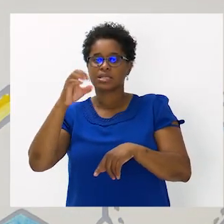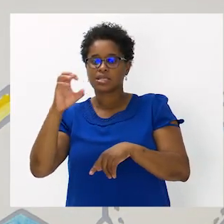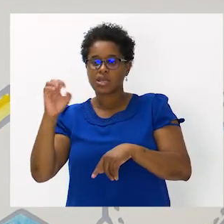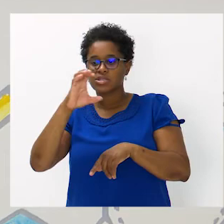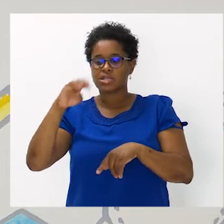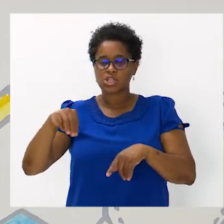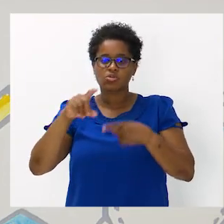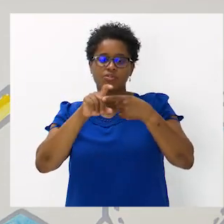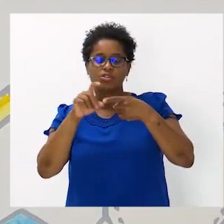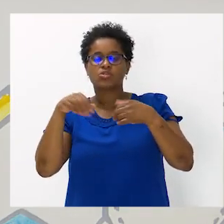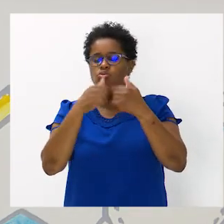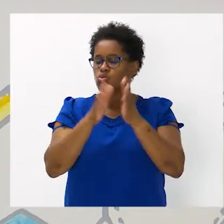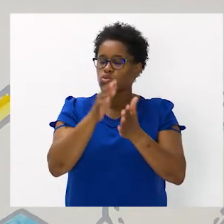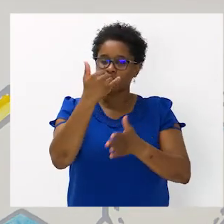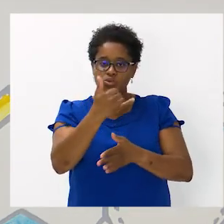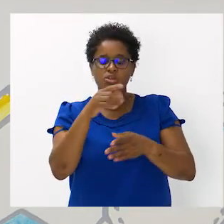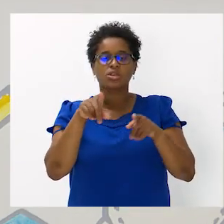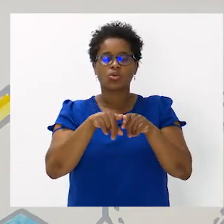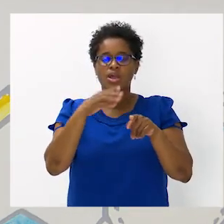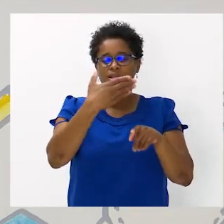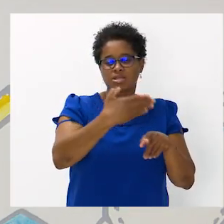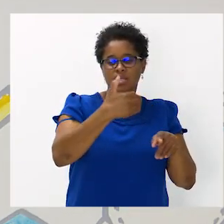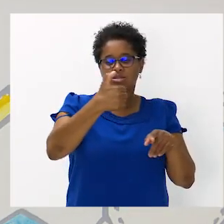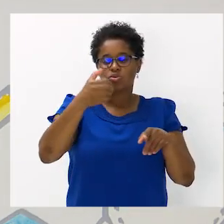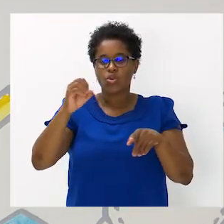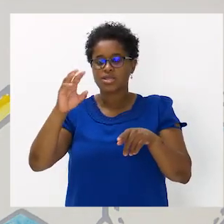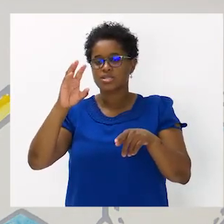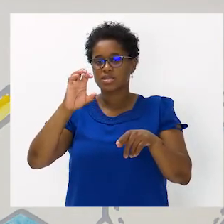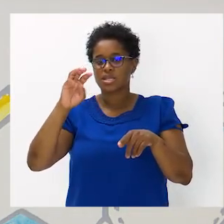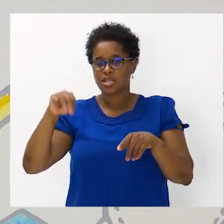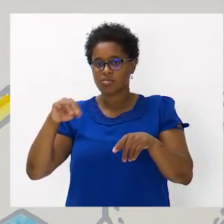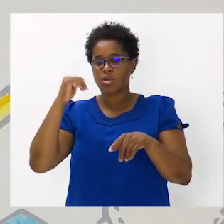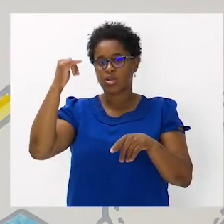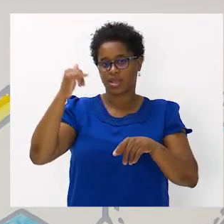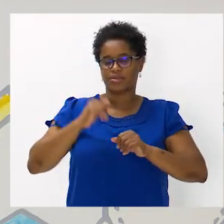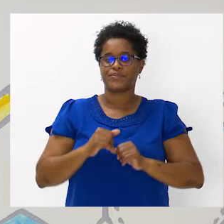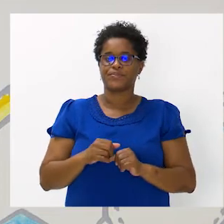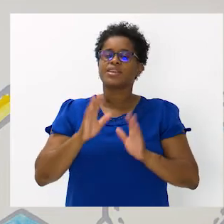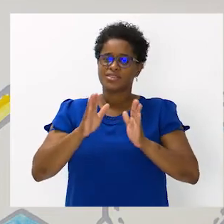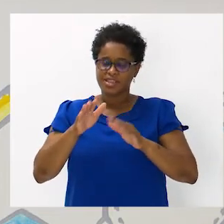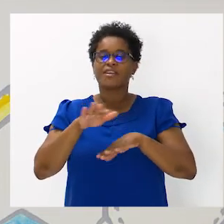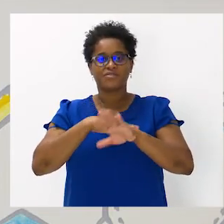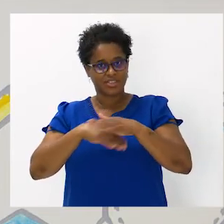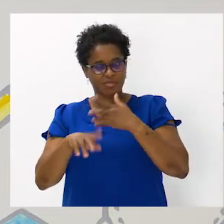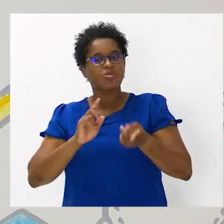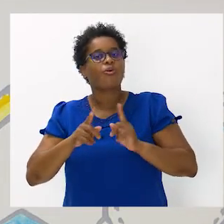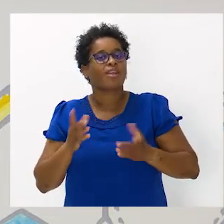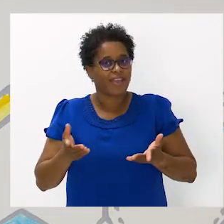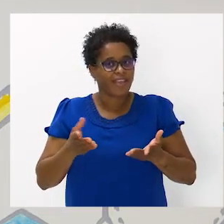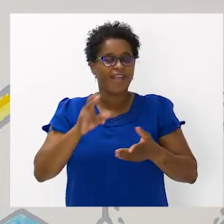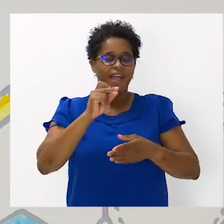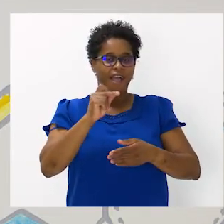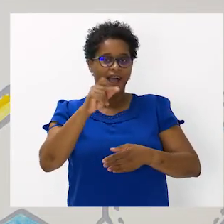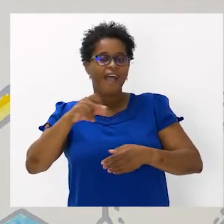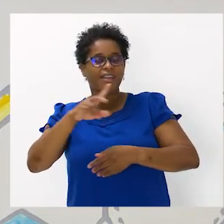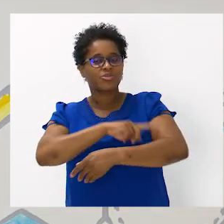1.500 centímetros. E dividimos tudo por 2, dá 750 centímetros ao quadrado. Já fizemos o quê? A